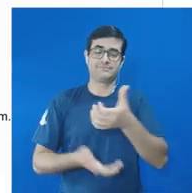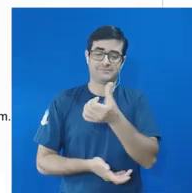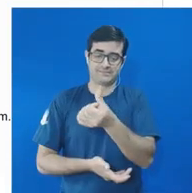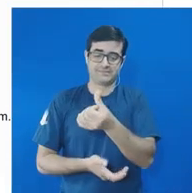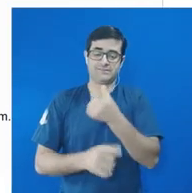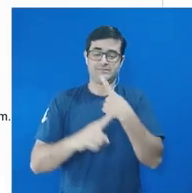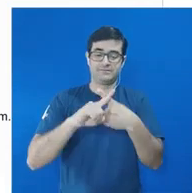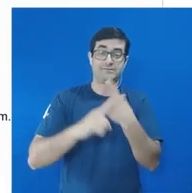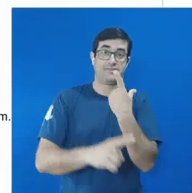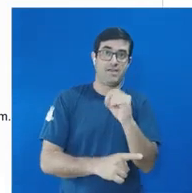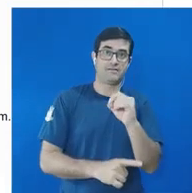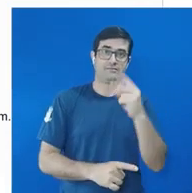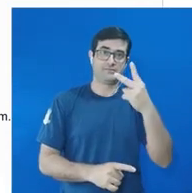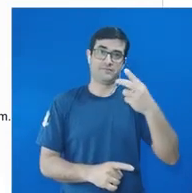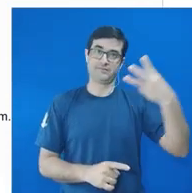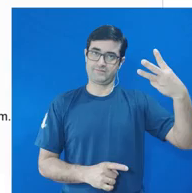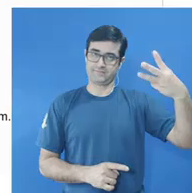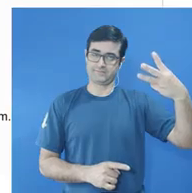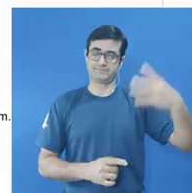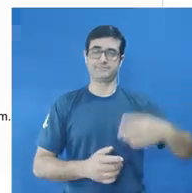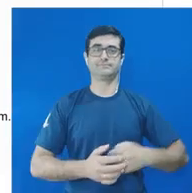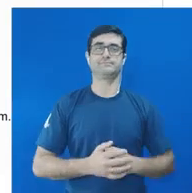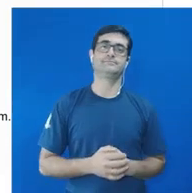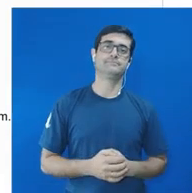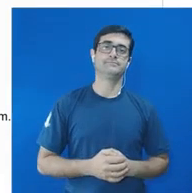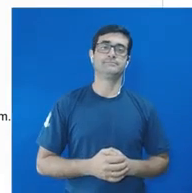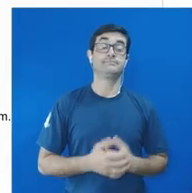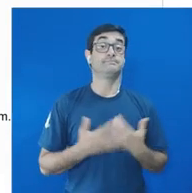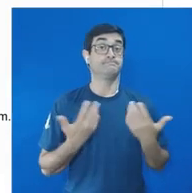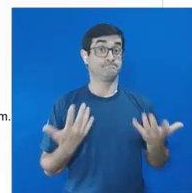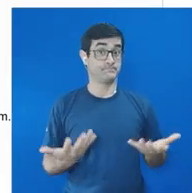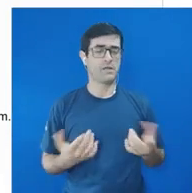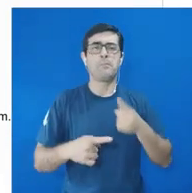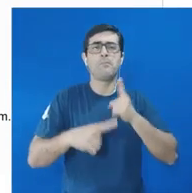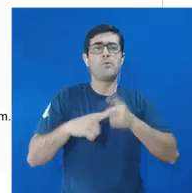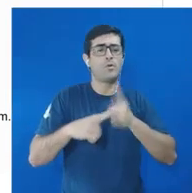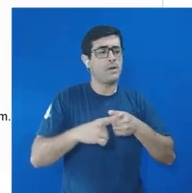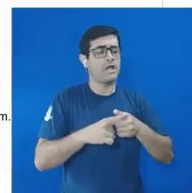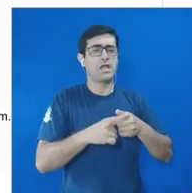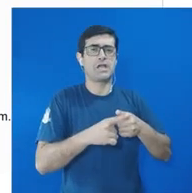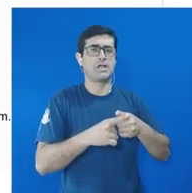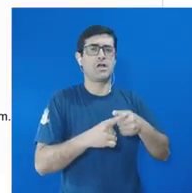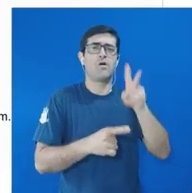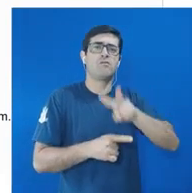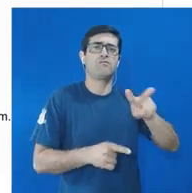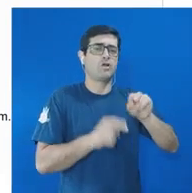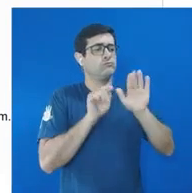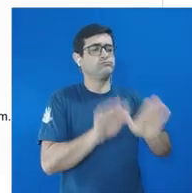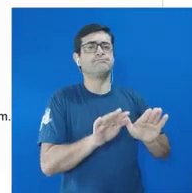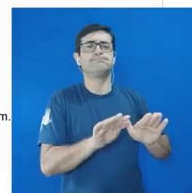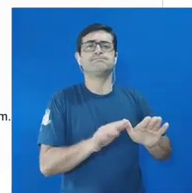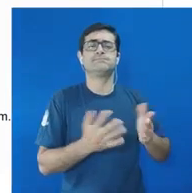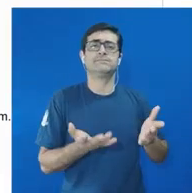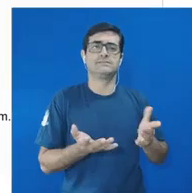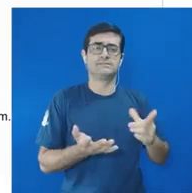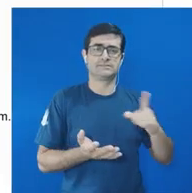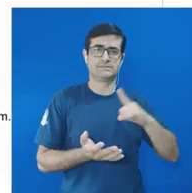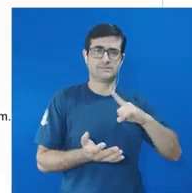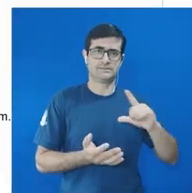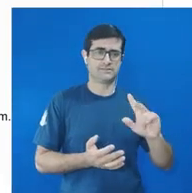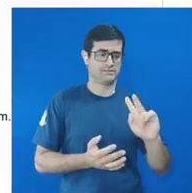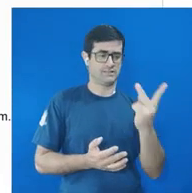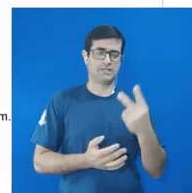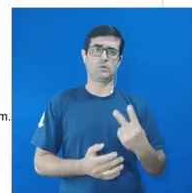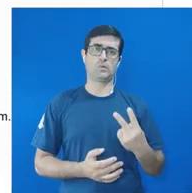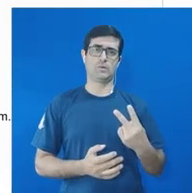10 na 23. Bom, e por que é fixo se eu tenho uma molécula de H2, 2